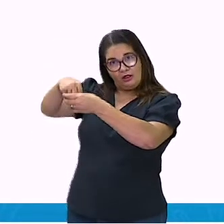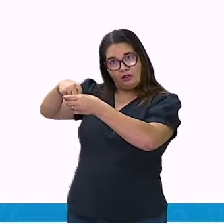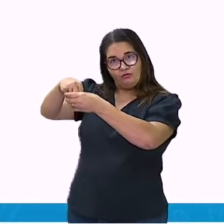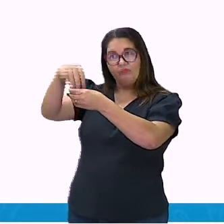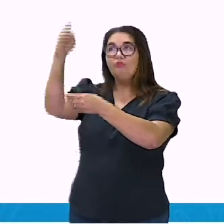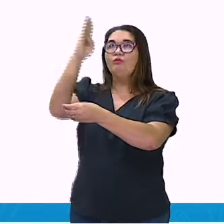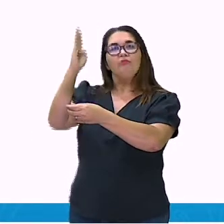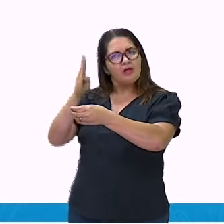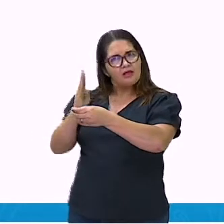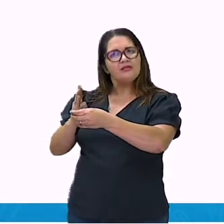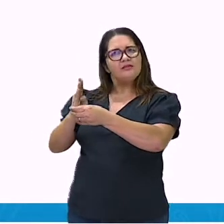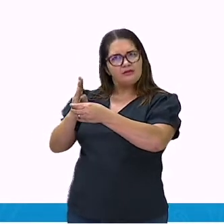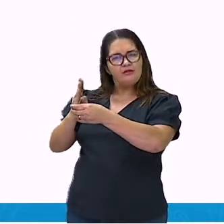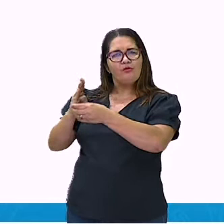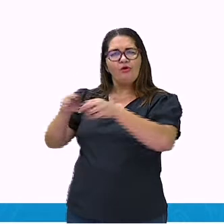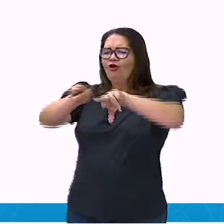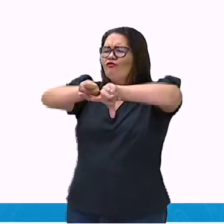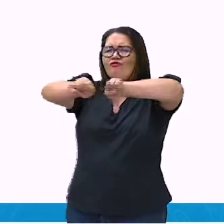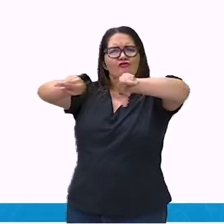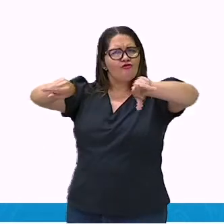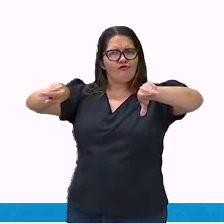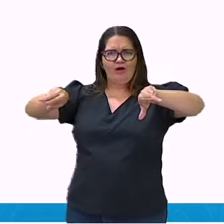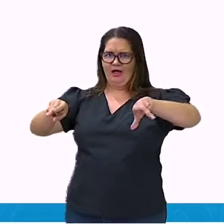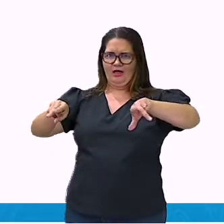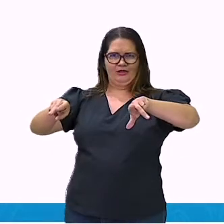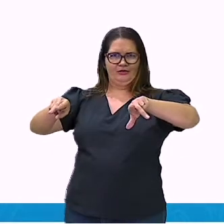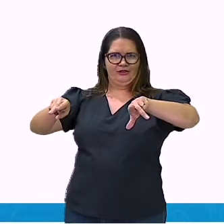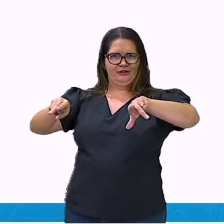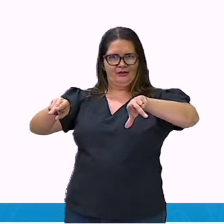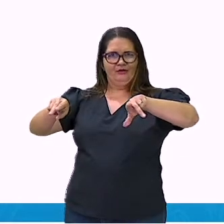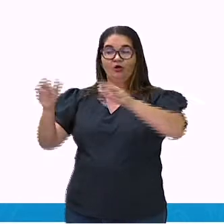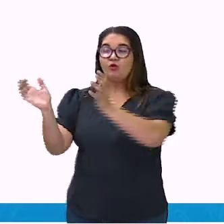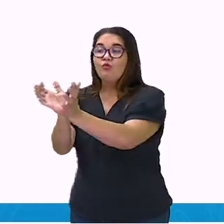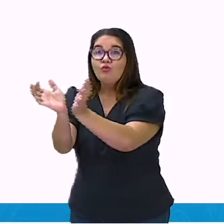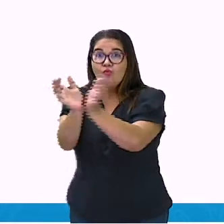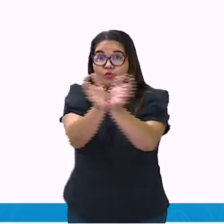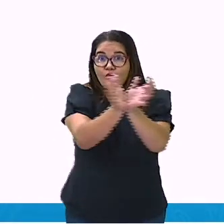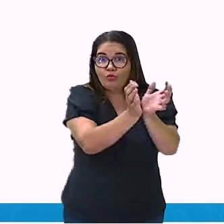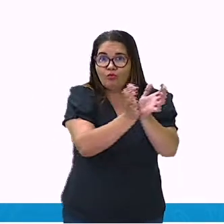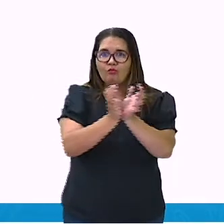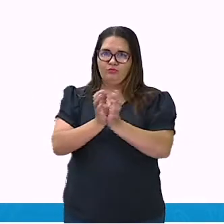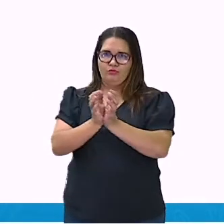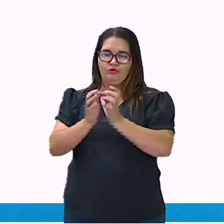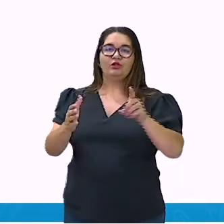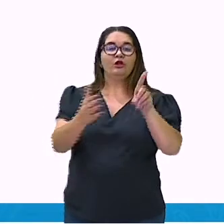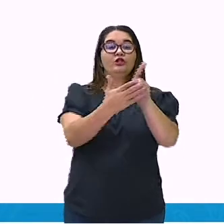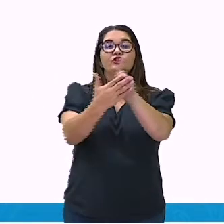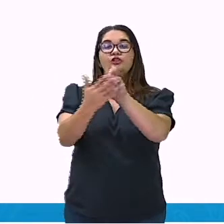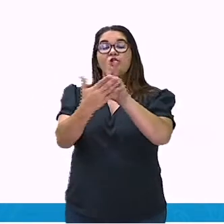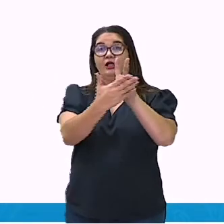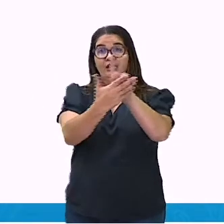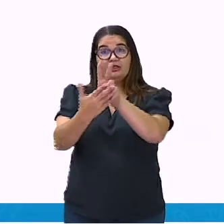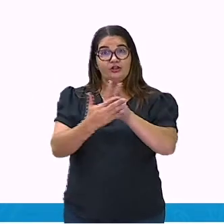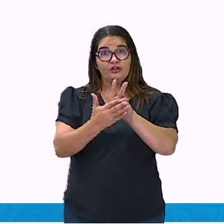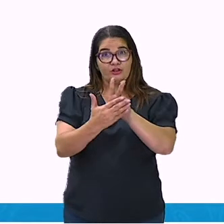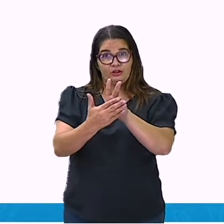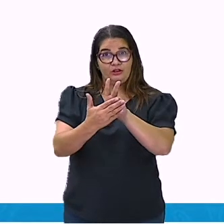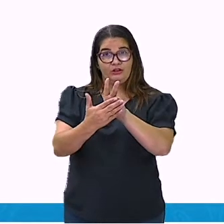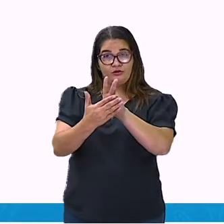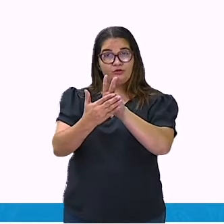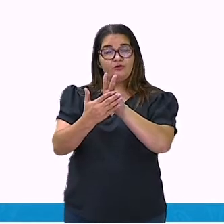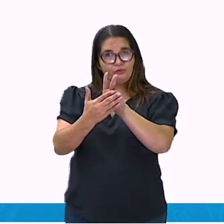Tucano, Charrua, entre outros grupos, etnias e linguísticos que compunham